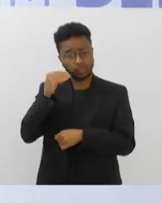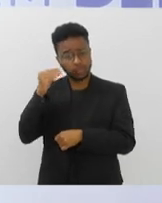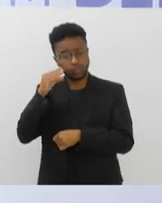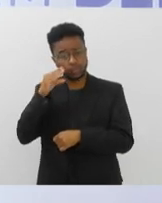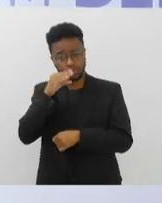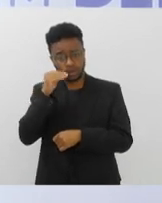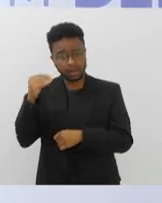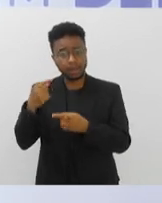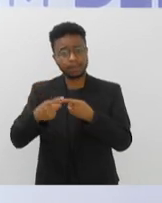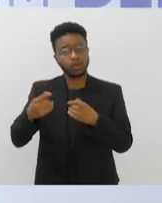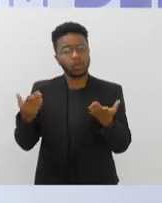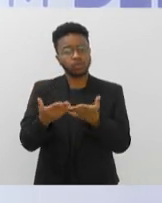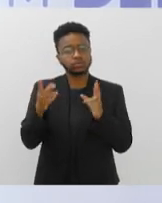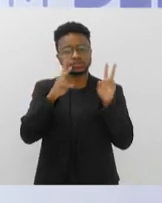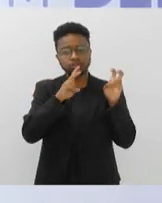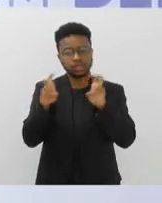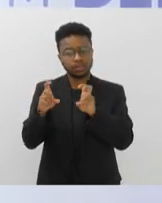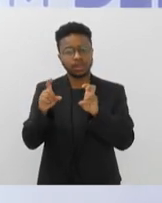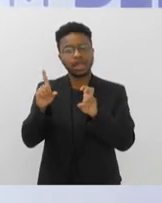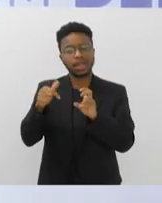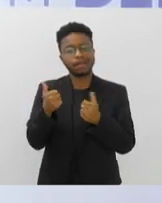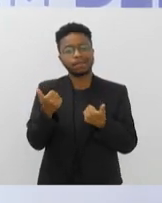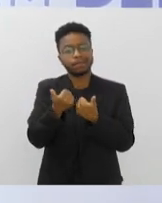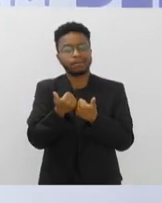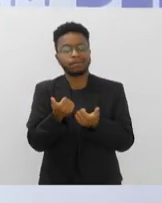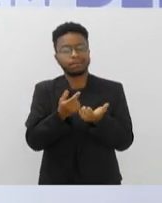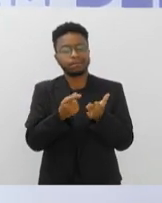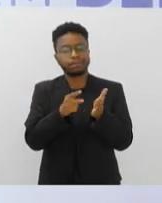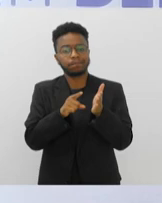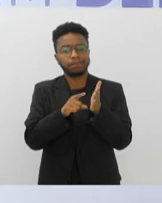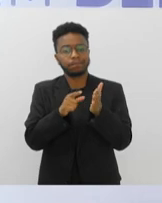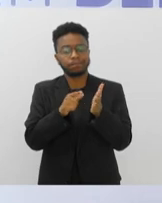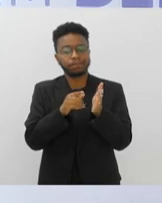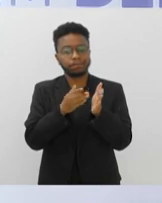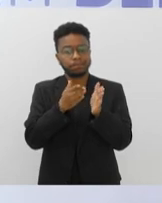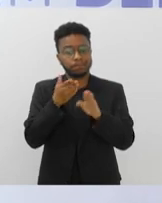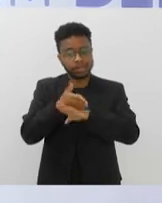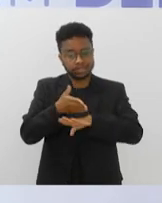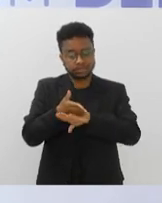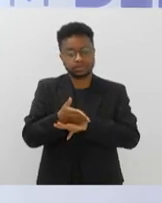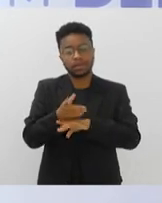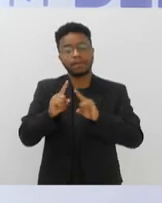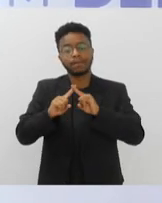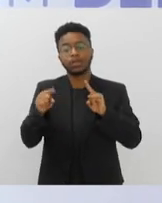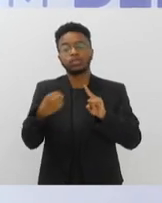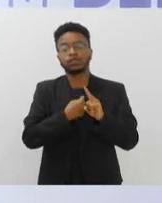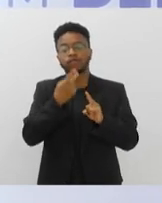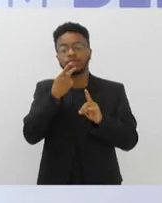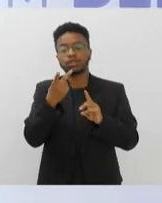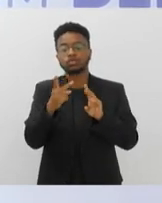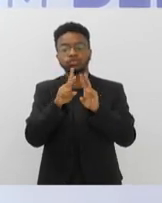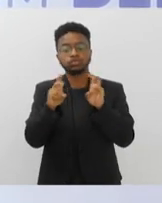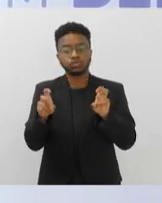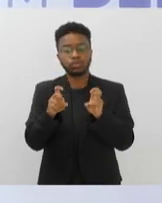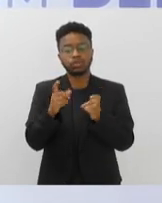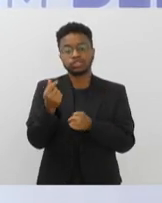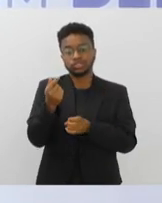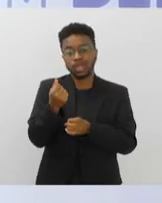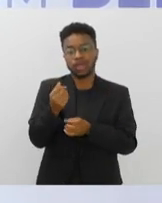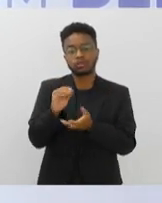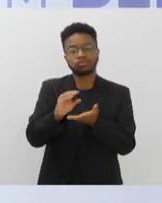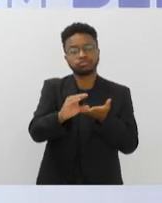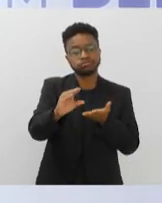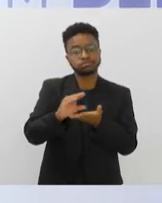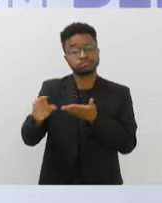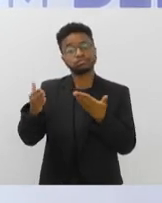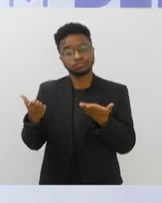falar aqui hoje est falando de comparticipação nós estamos falando de cofinanciamento se nós estamos falando disso nós estamos falando o qu de recursos de dinheiro então nós